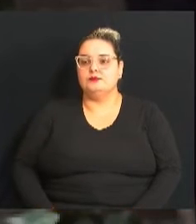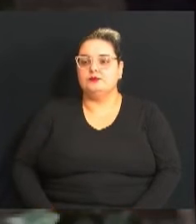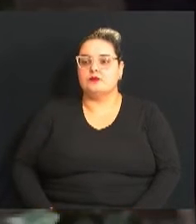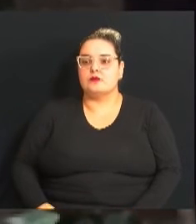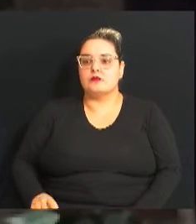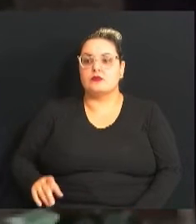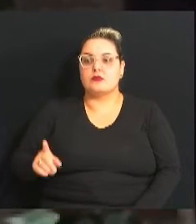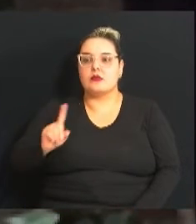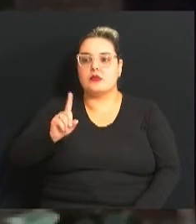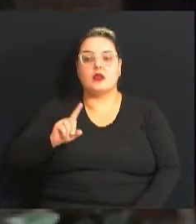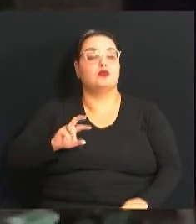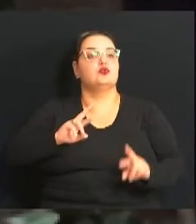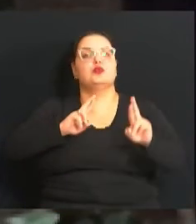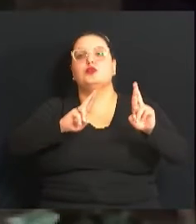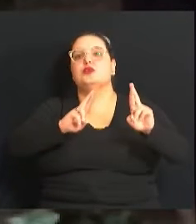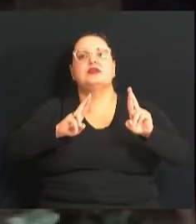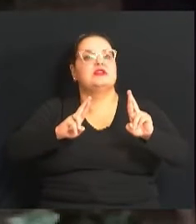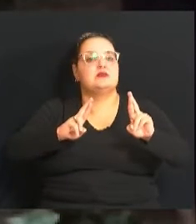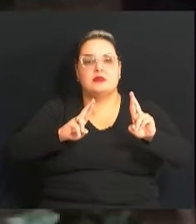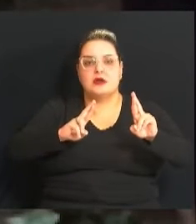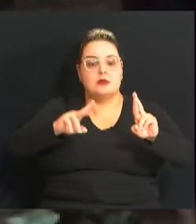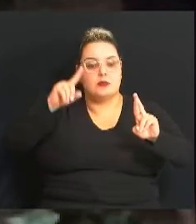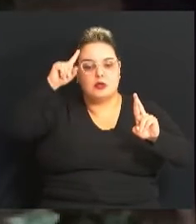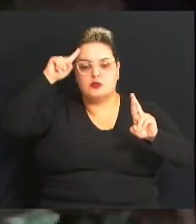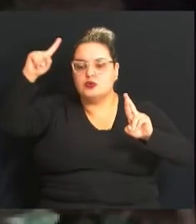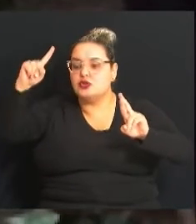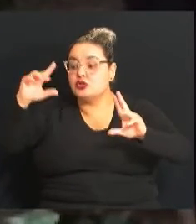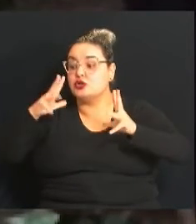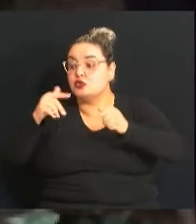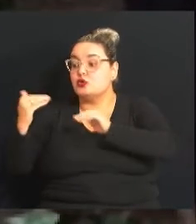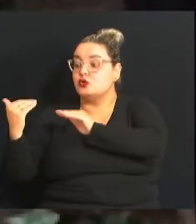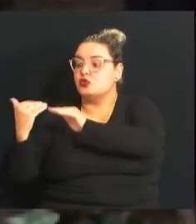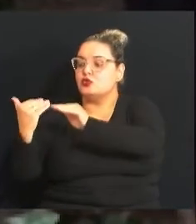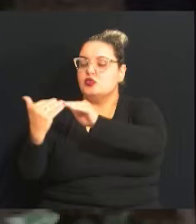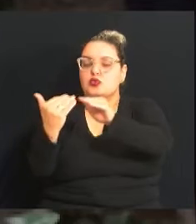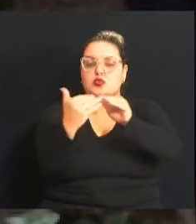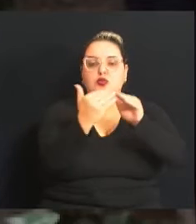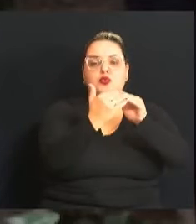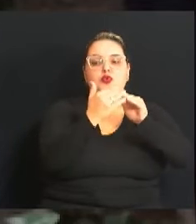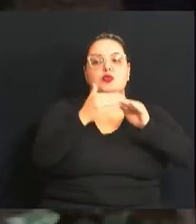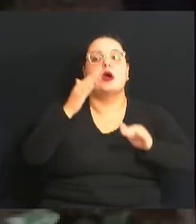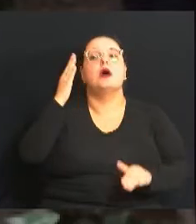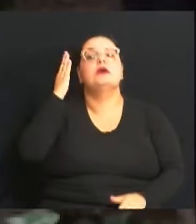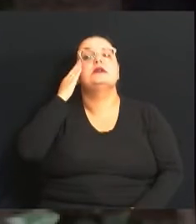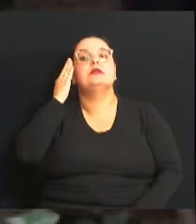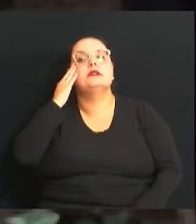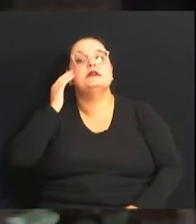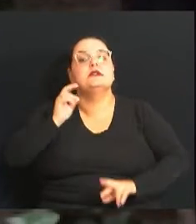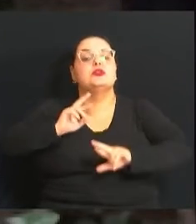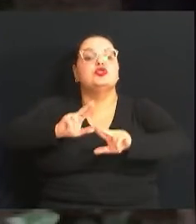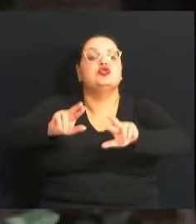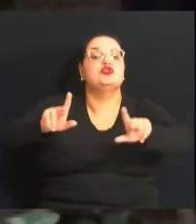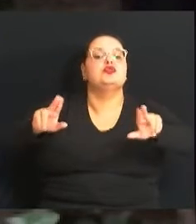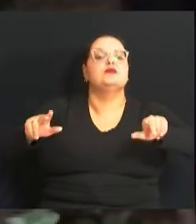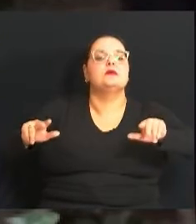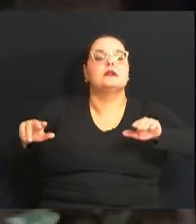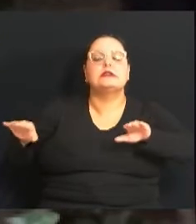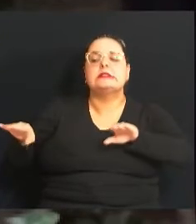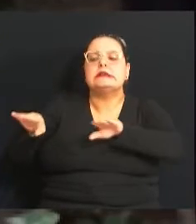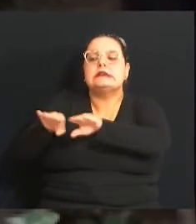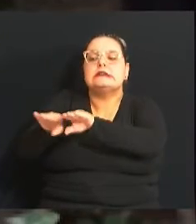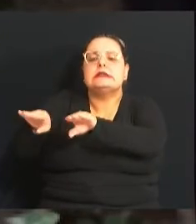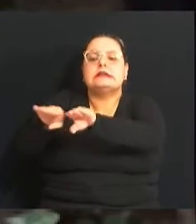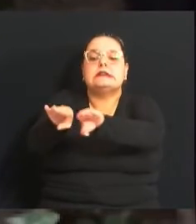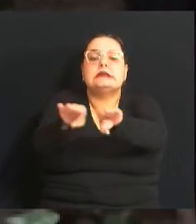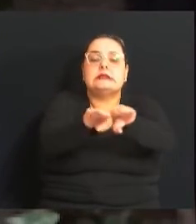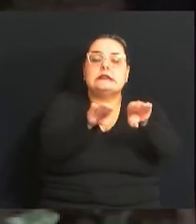pelo dia em que todos os homens concordem, apenas sei de diversas harmonias possíveis sem juízo